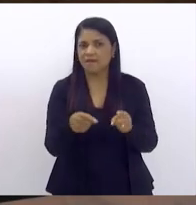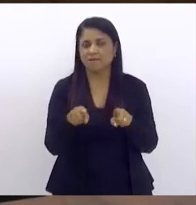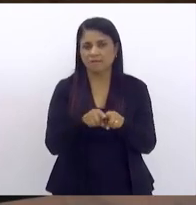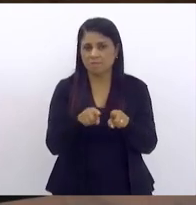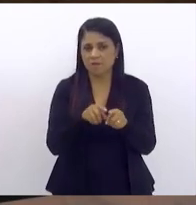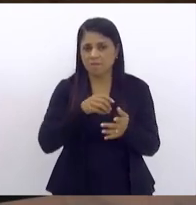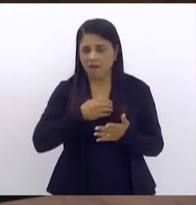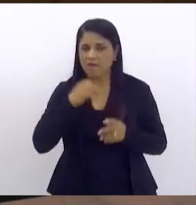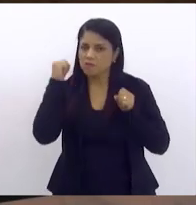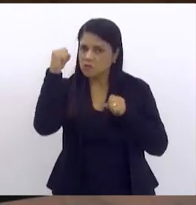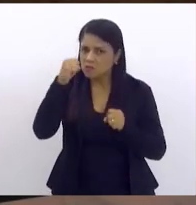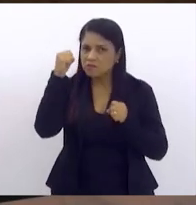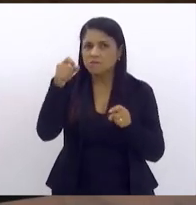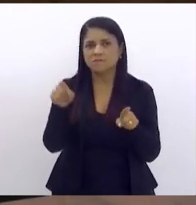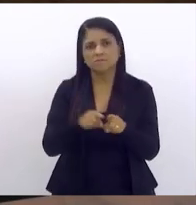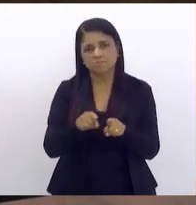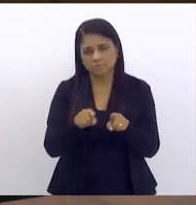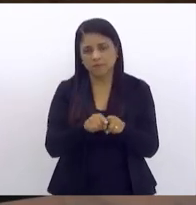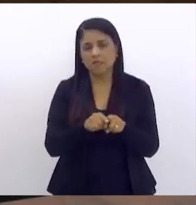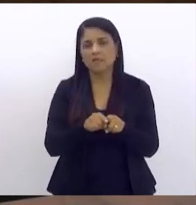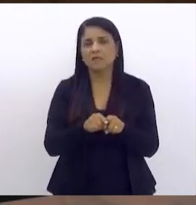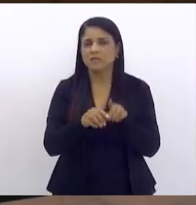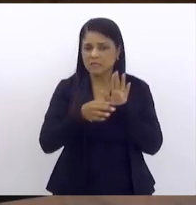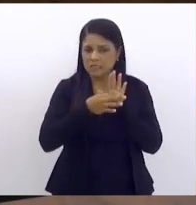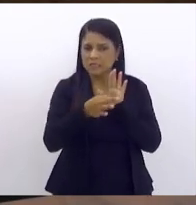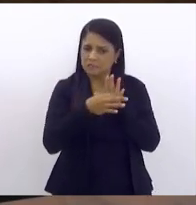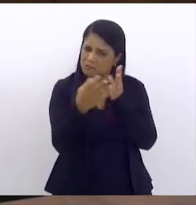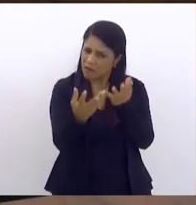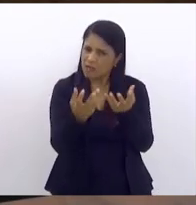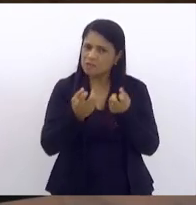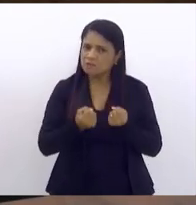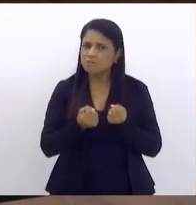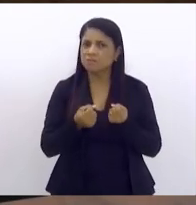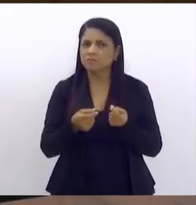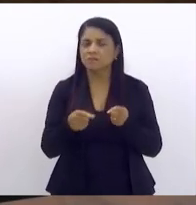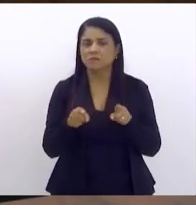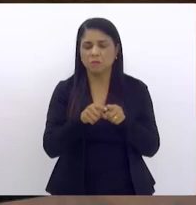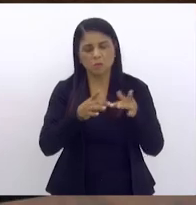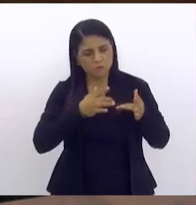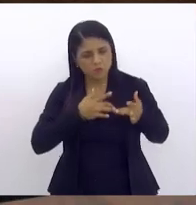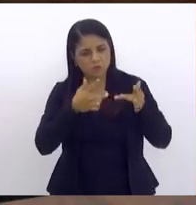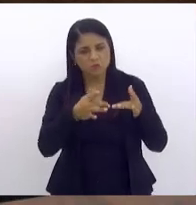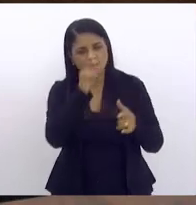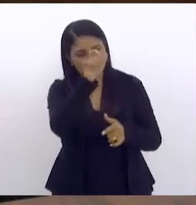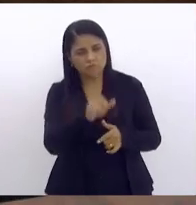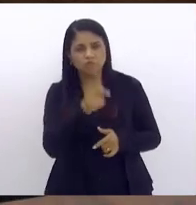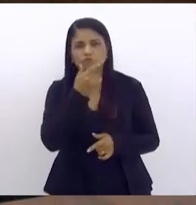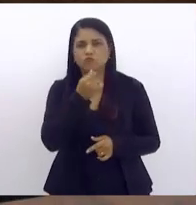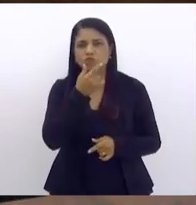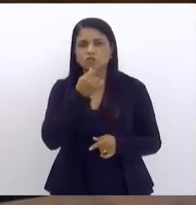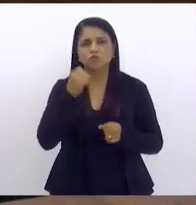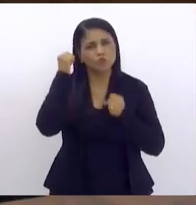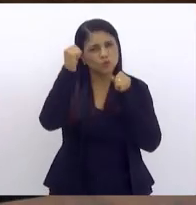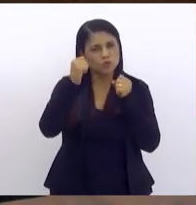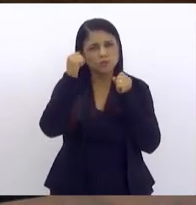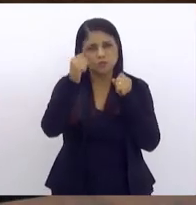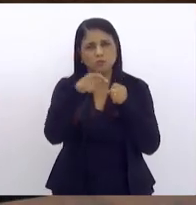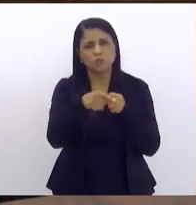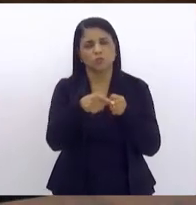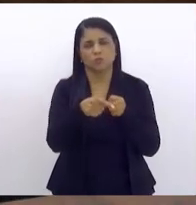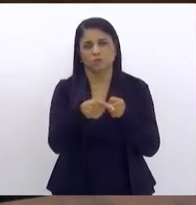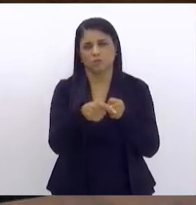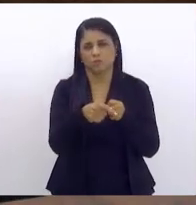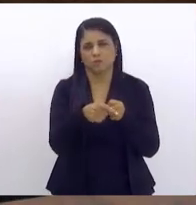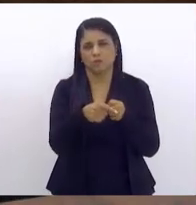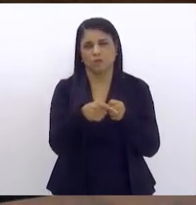para receber as críticas e me solidarizar aqui com aquele jovem torcedor e com todas as torcidas,